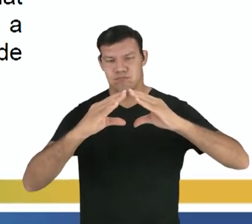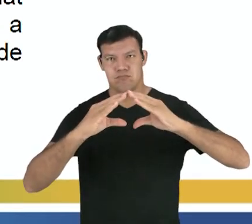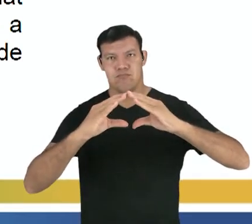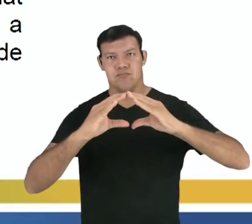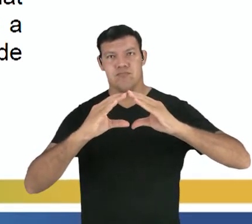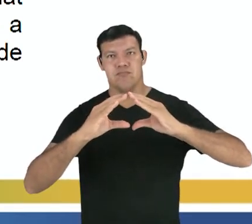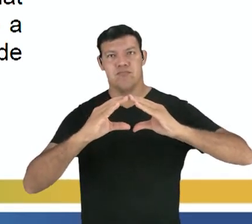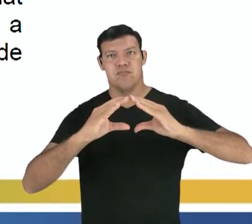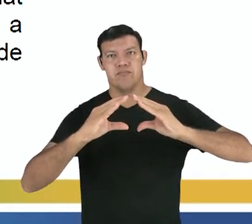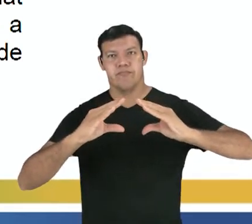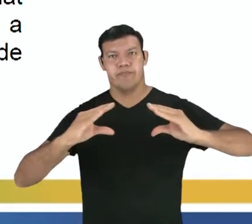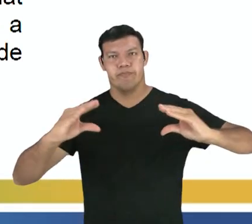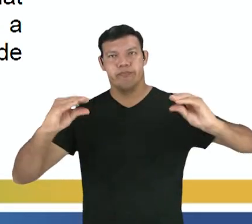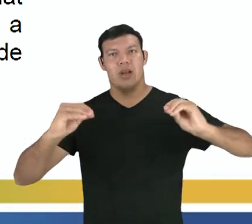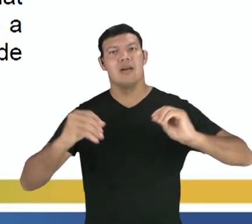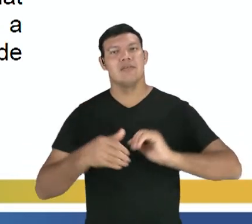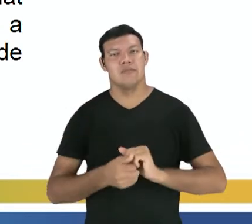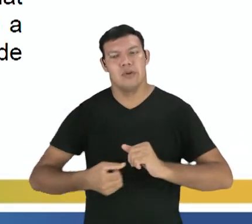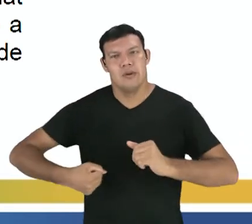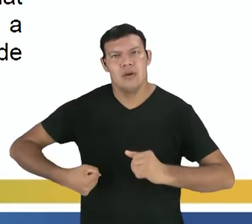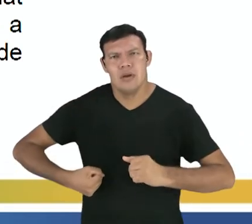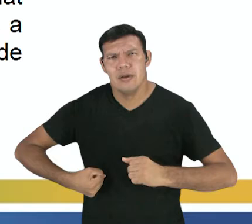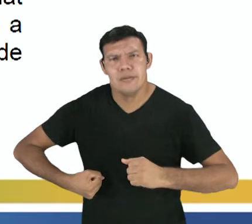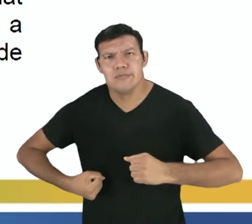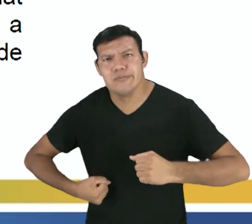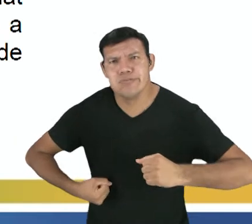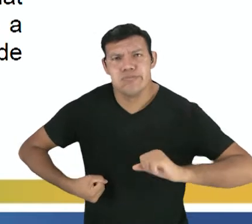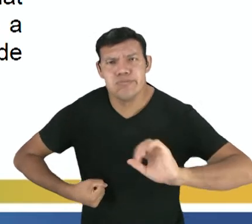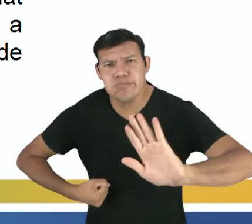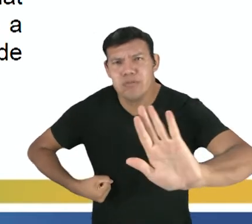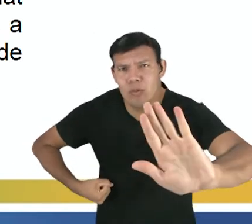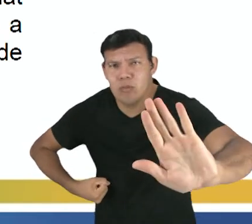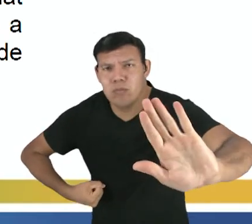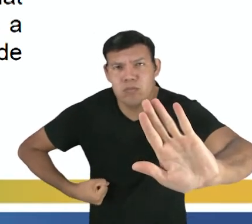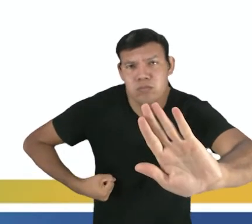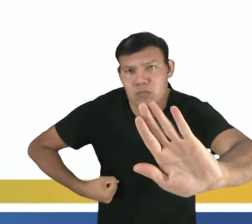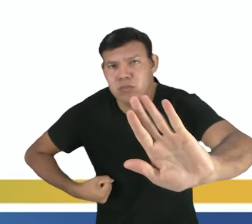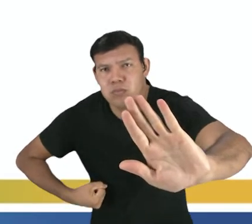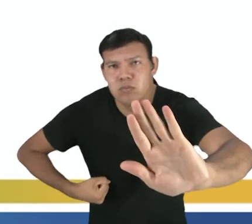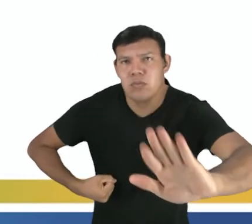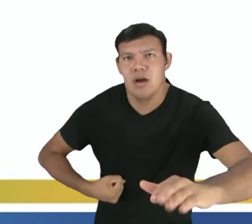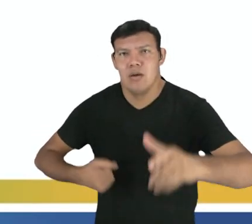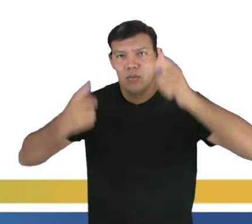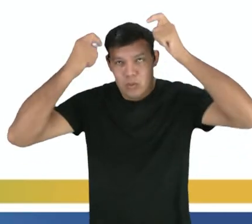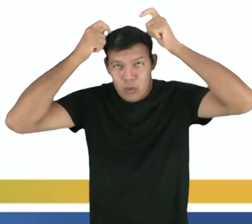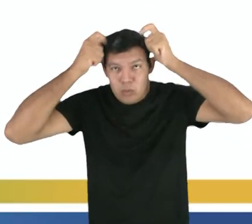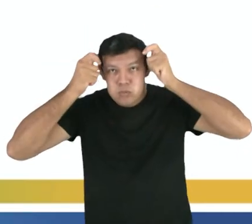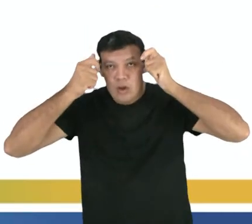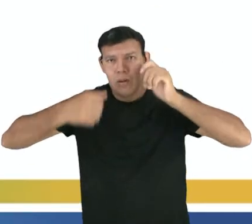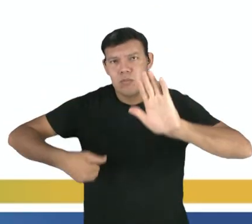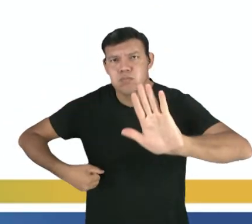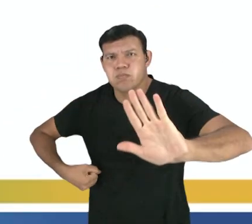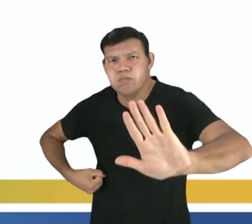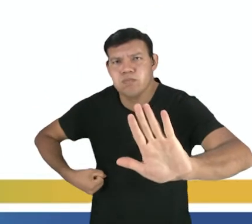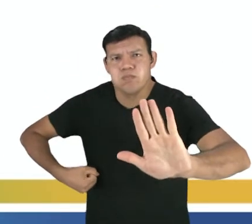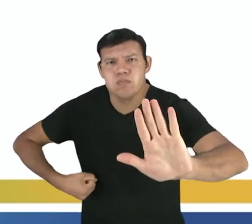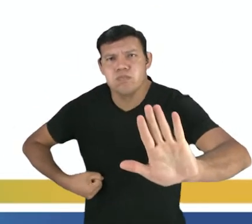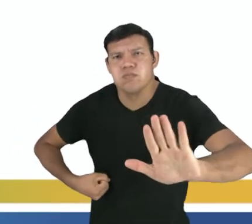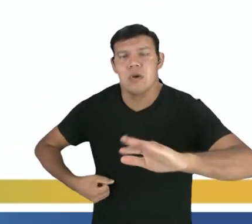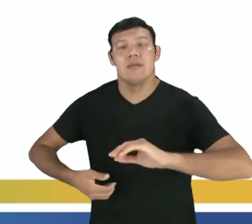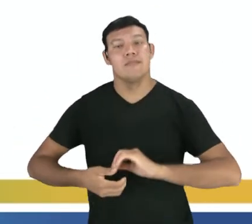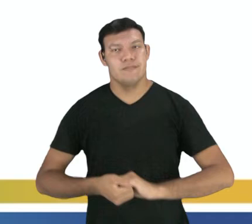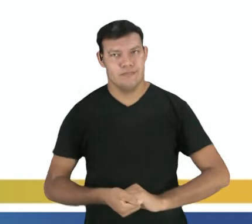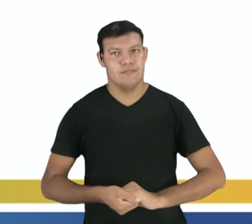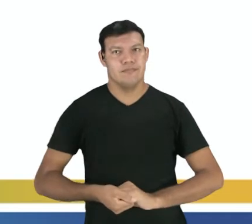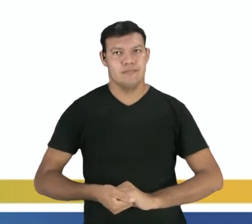avançando dentro do campo adversário. Este é o American Football, futebol americano. E na imagem, para que a